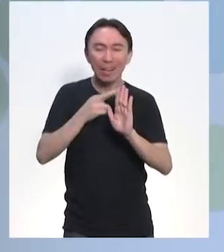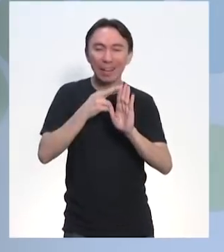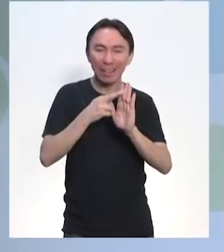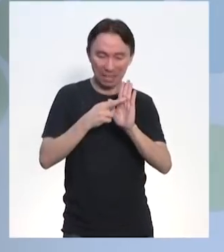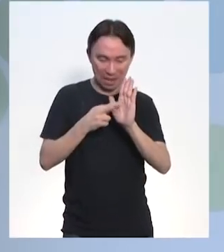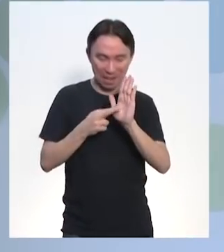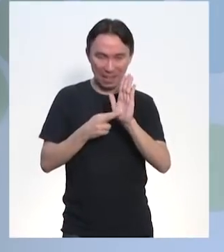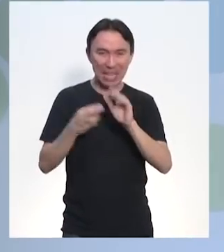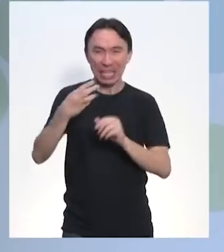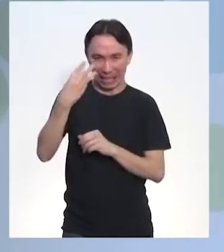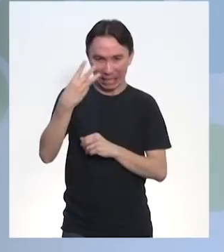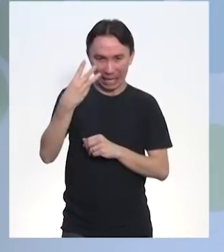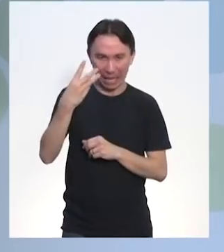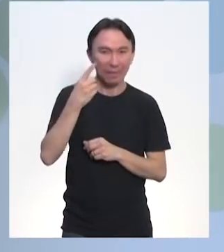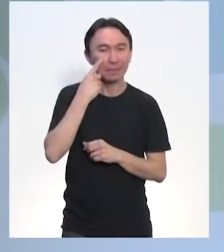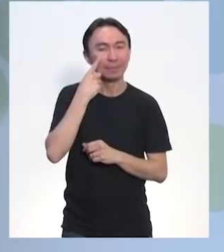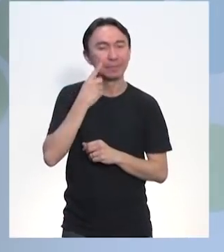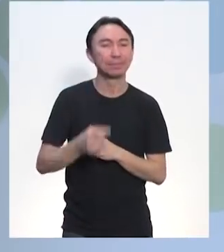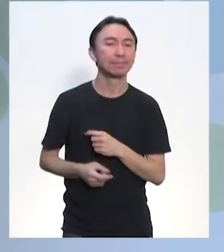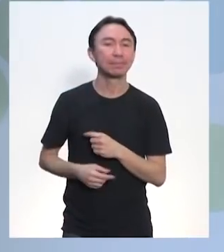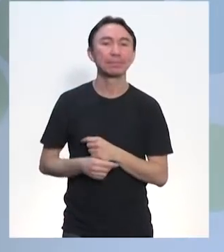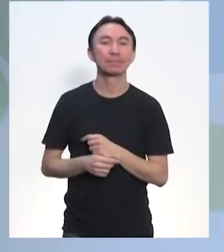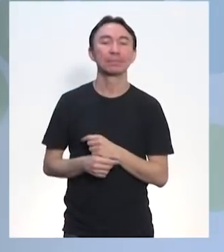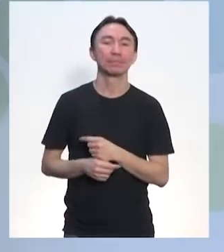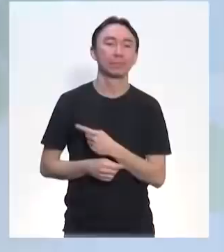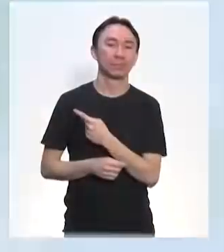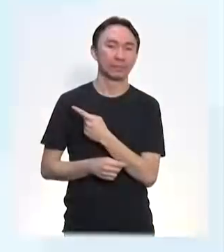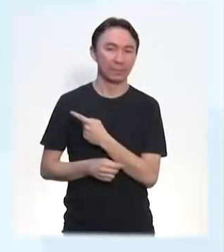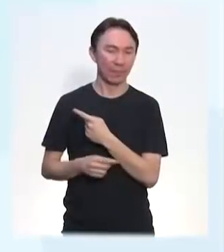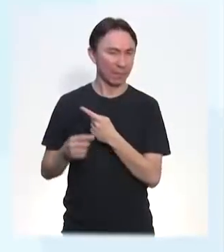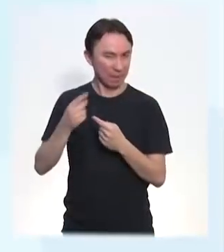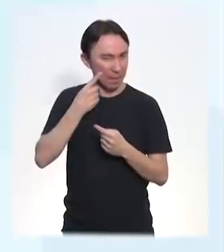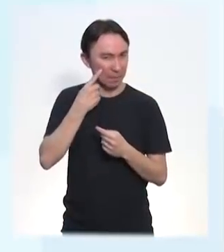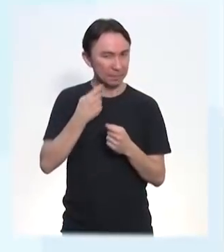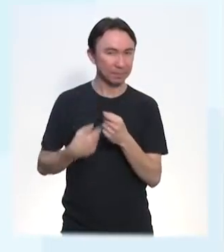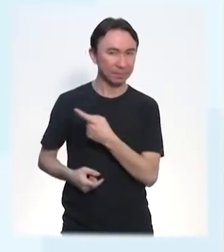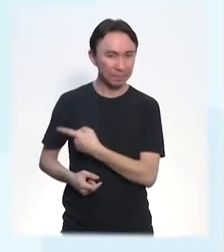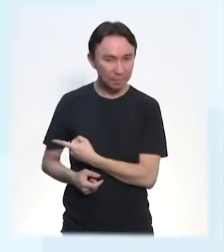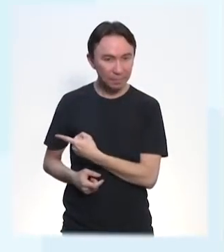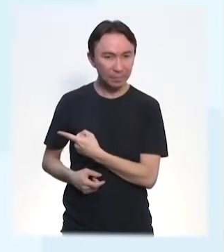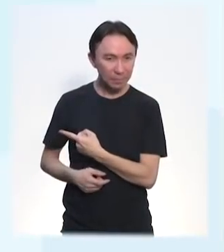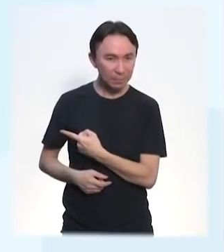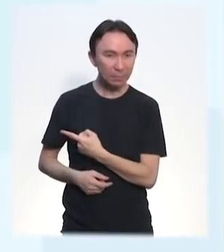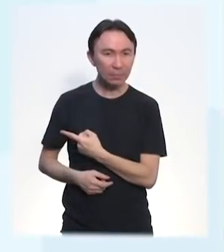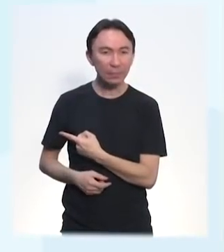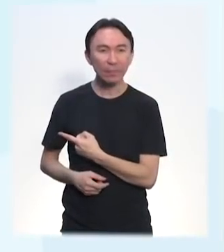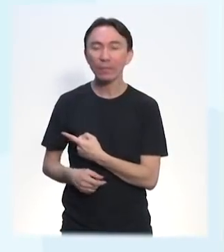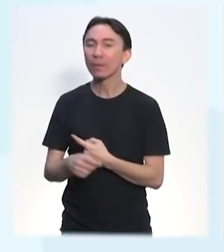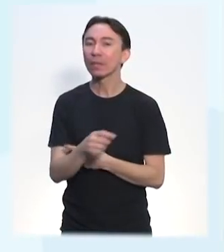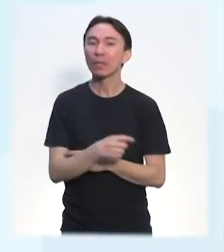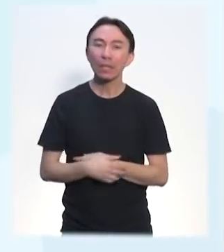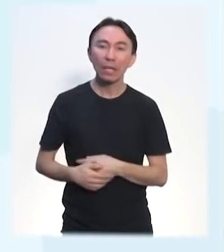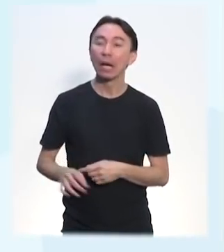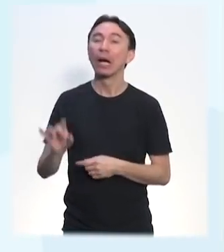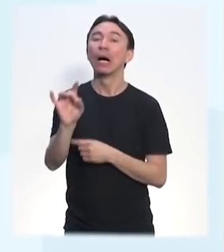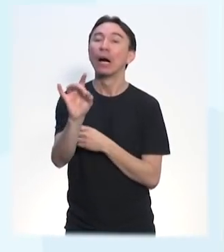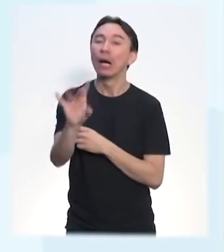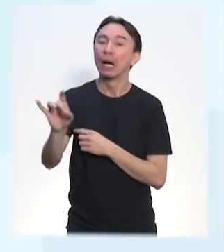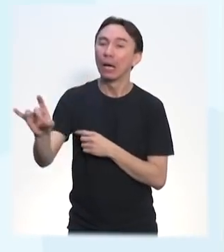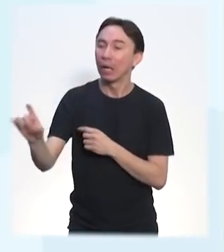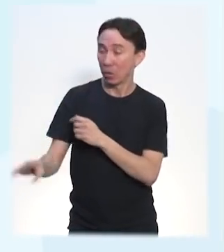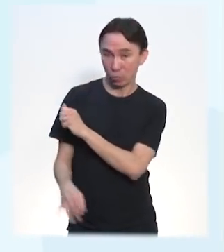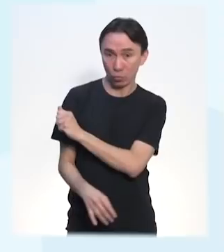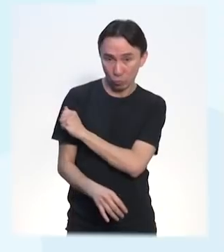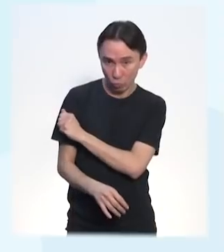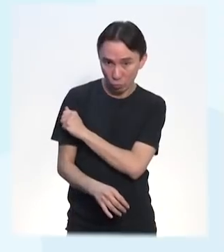por favor, na tela, diretor. Nessa terceira regra aí, continuando, nós vamos ter o seguinte. Então, cada estudante, né, no